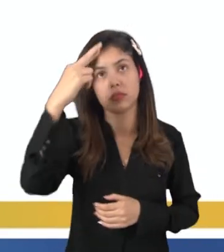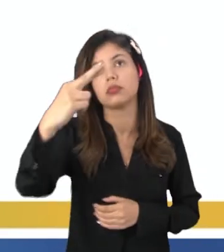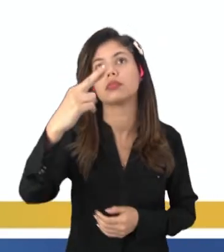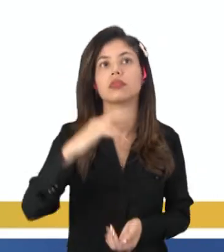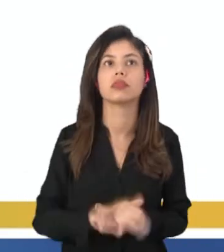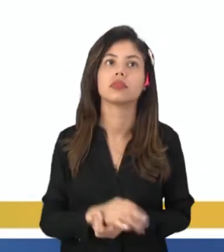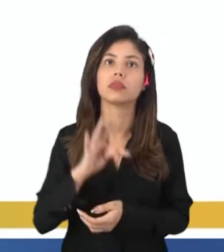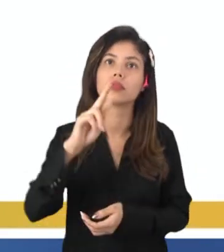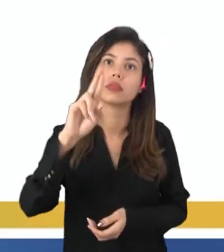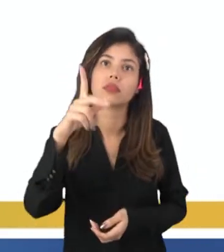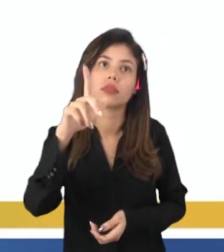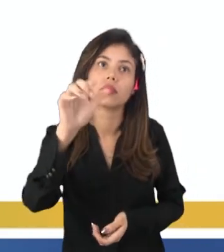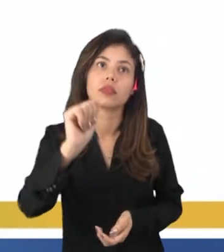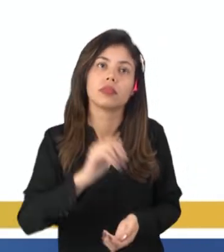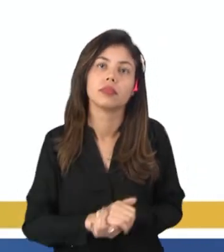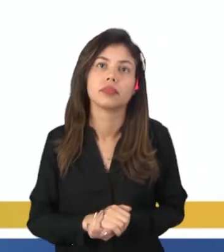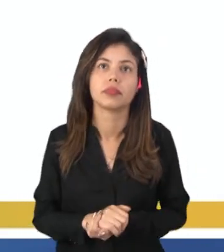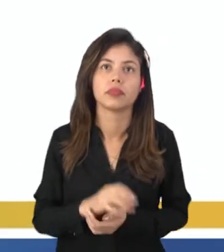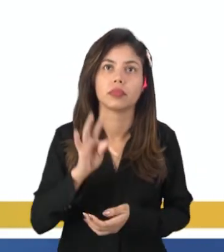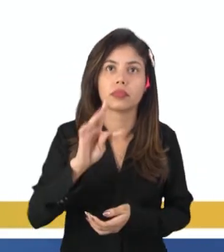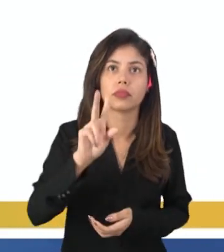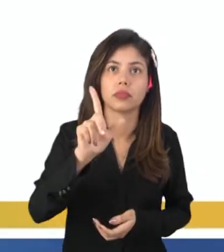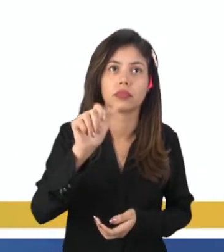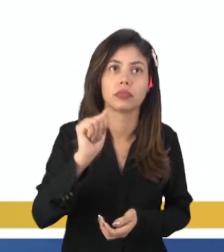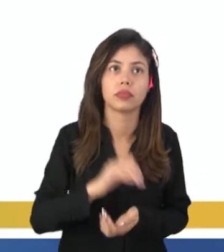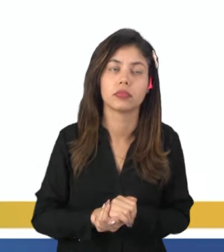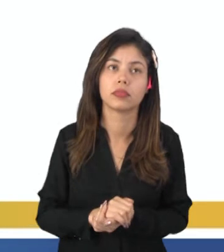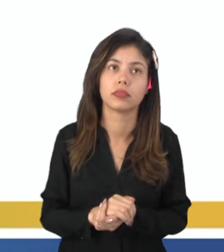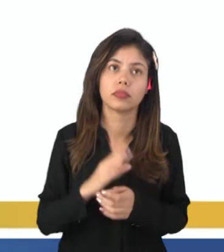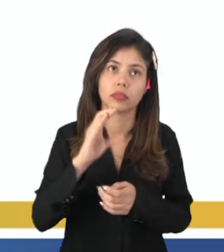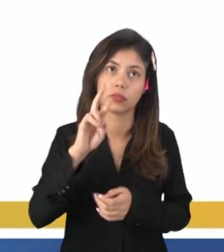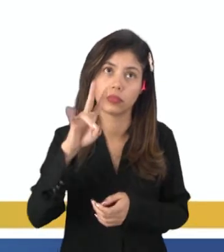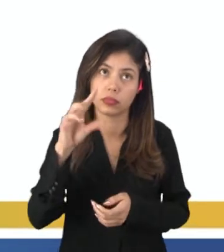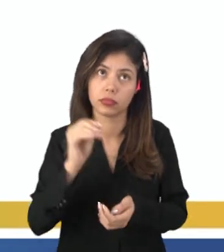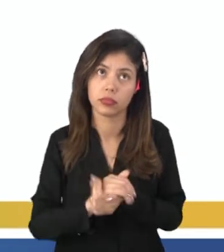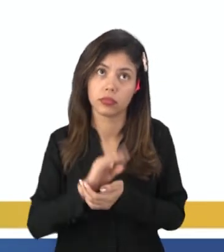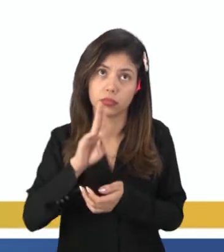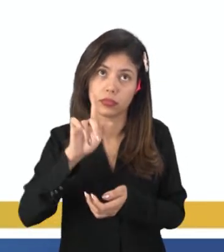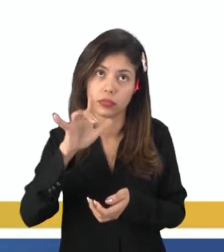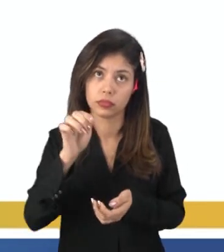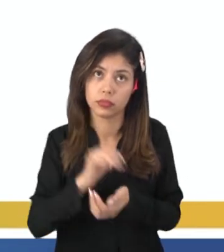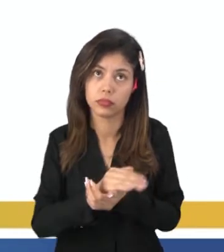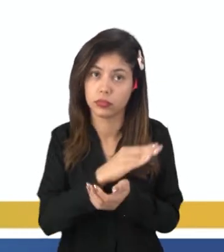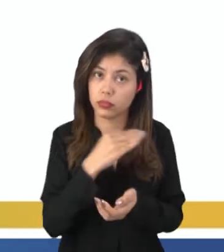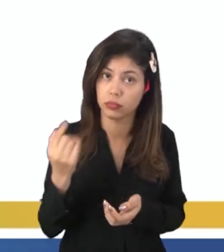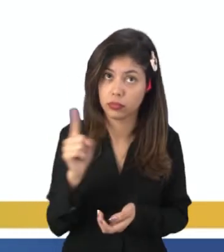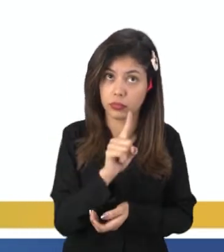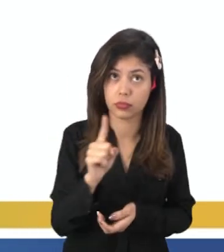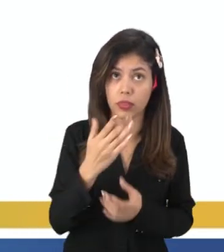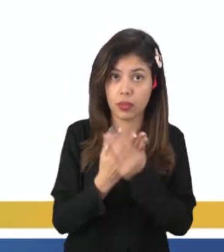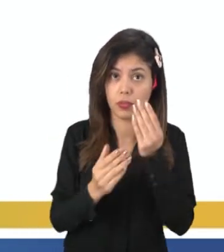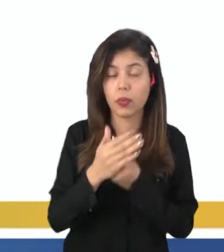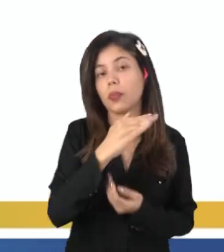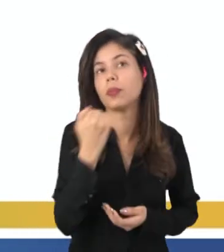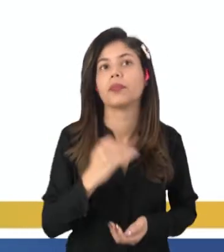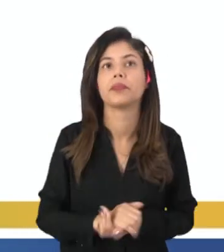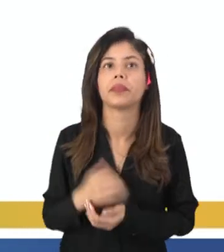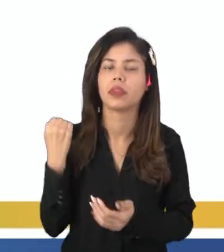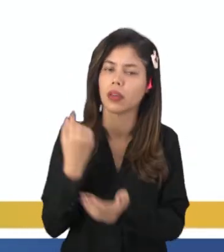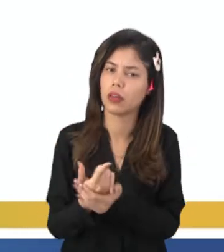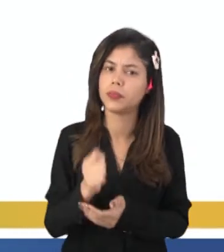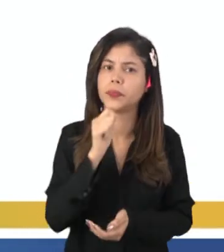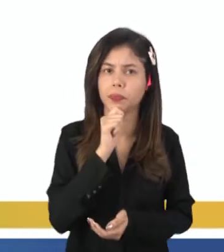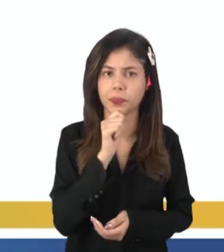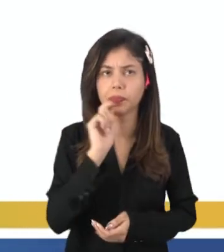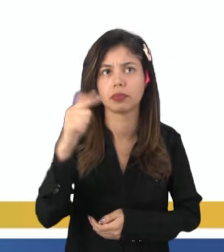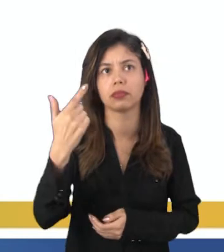o senhor feudal, né, com a talha, que eram os impostos, né, a covéia, as banalidades e a mão morta, ou seja, eles pagavam até por aquelas pessoas